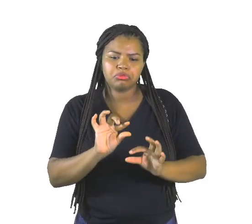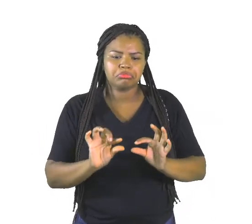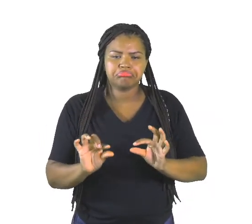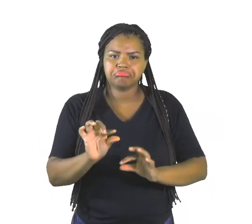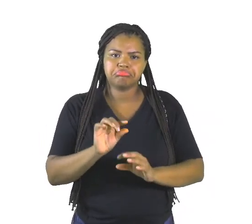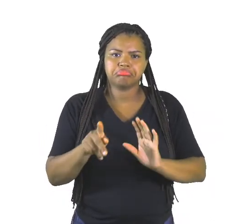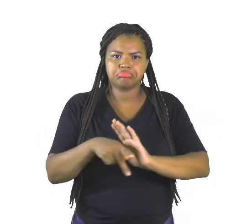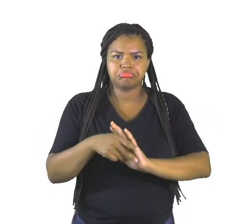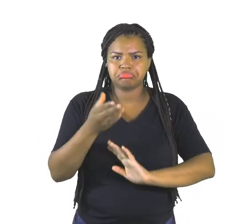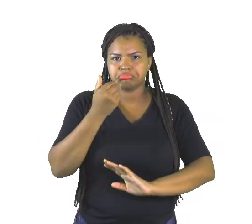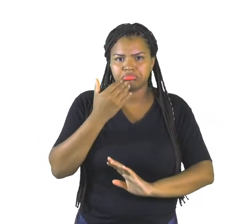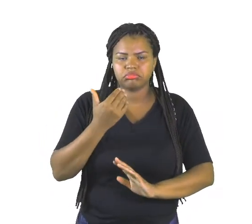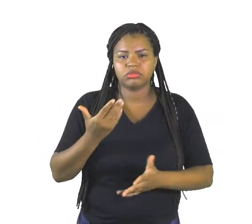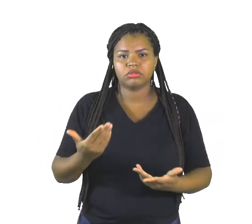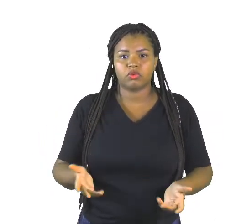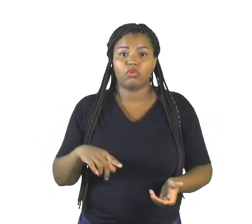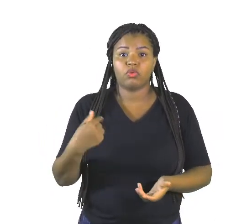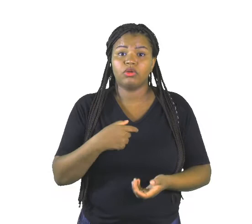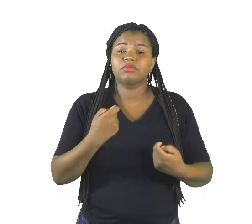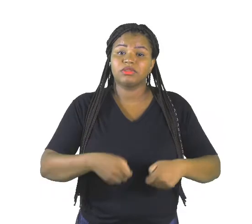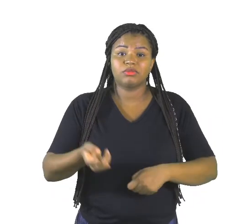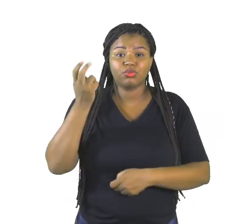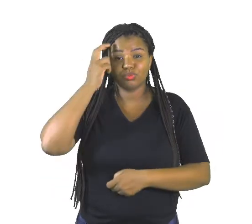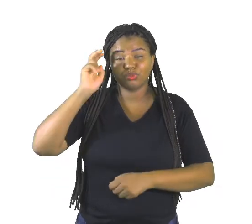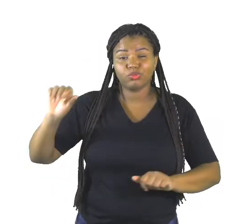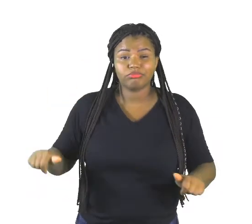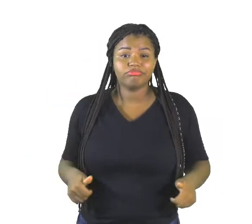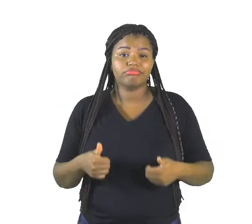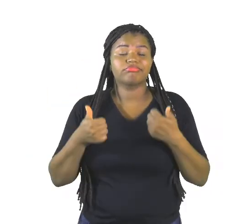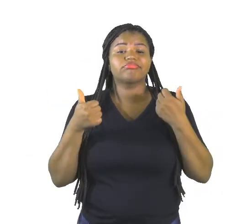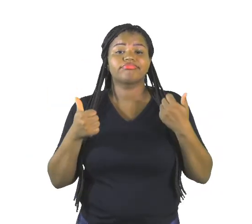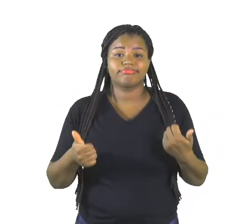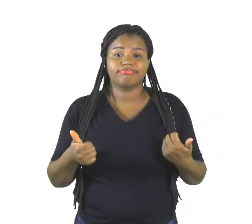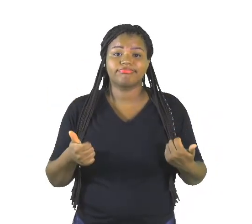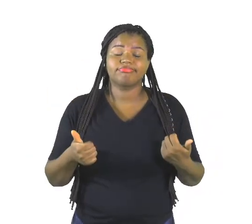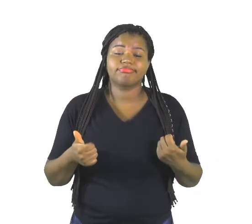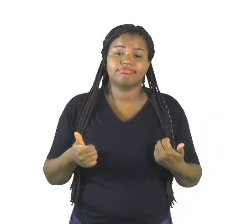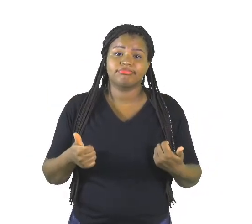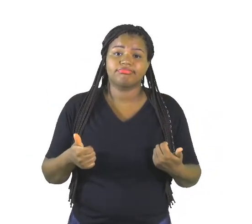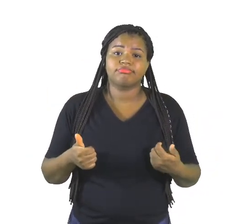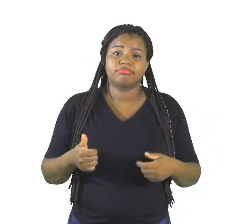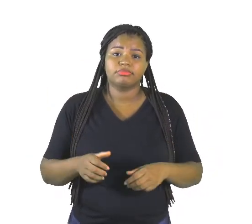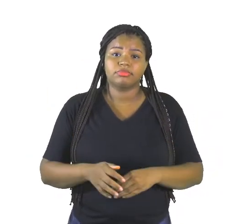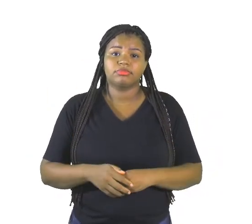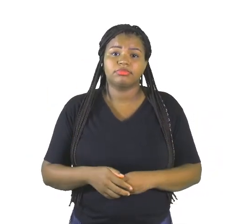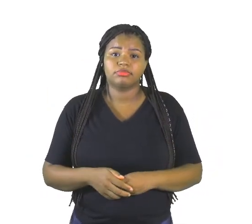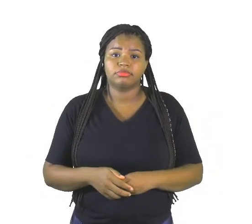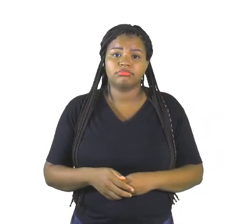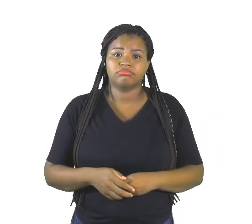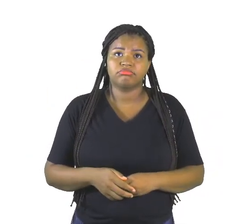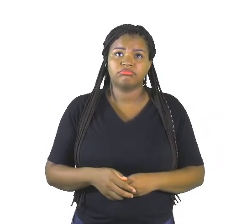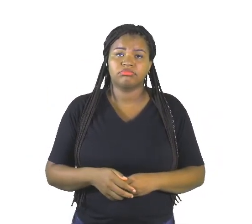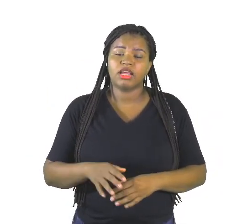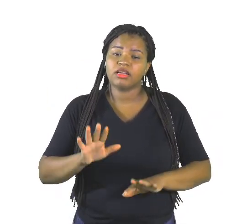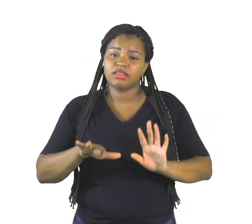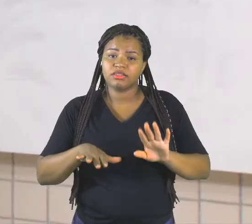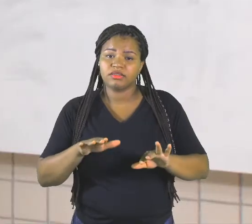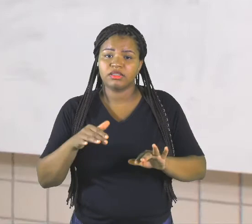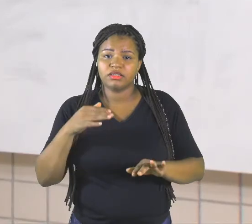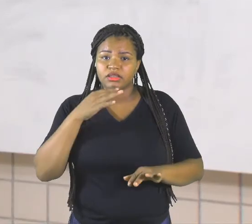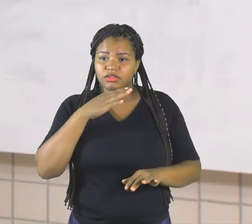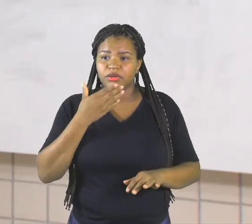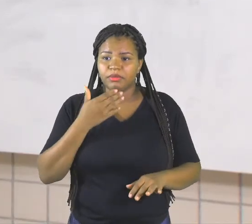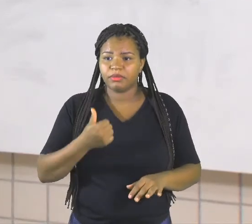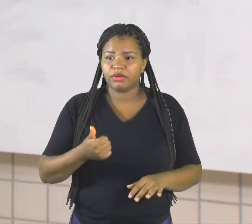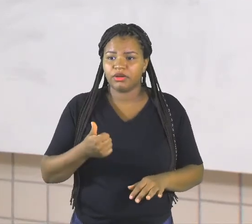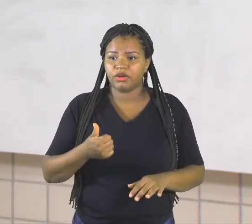nós precisamos ter uma cultura melhor, né, porque muitas vezes a gente acha melhor que sobre alimento do que